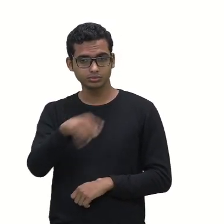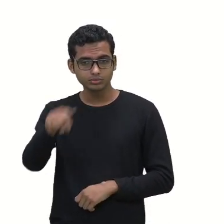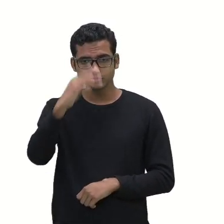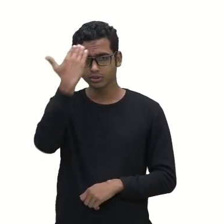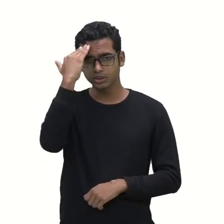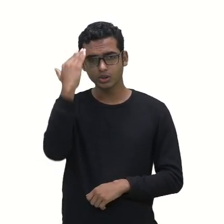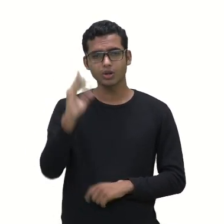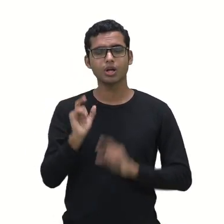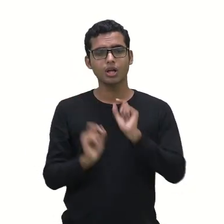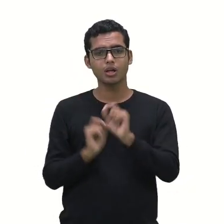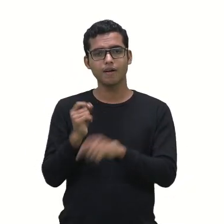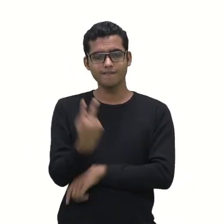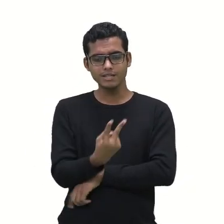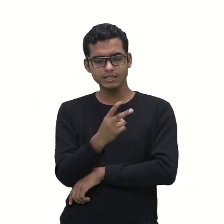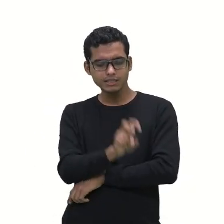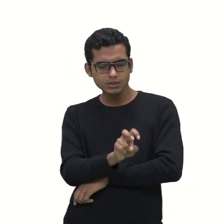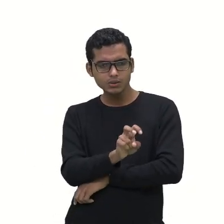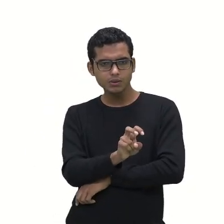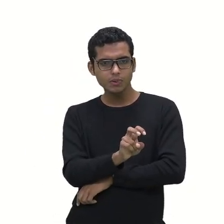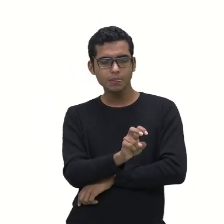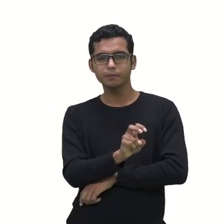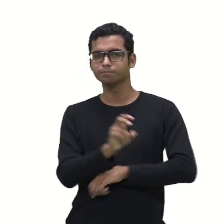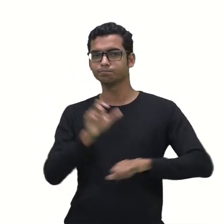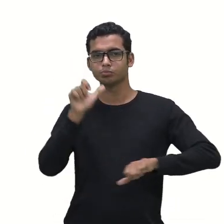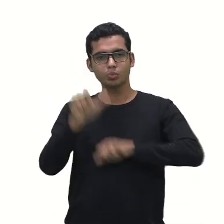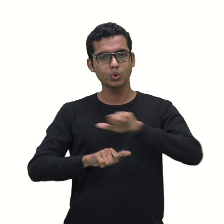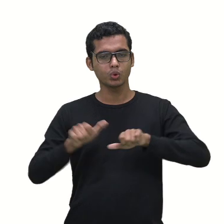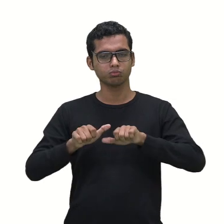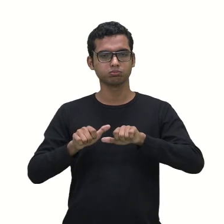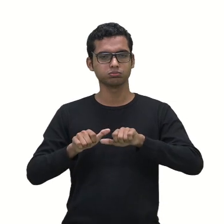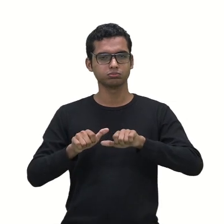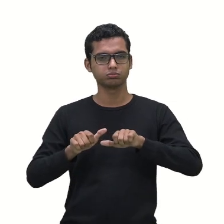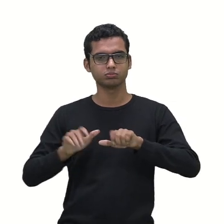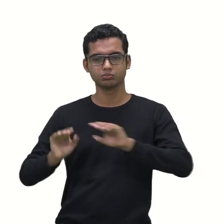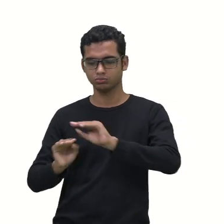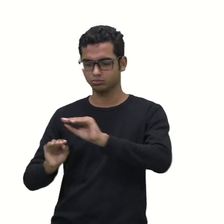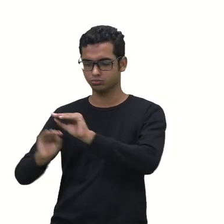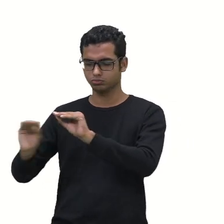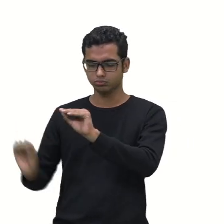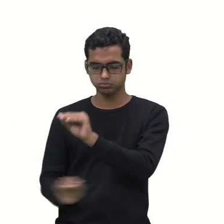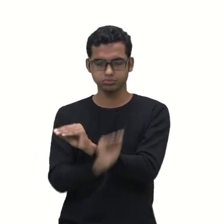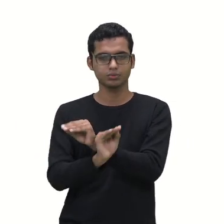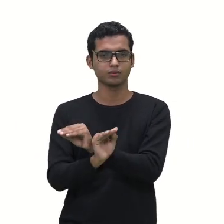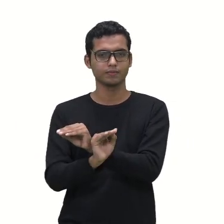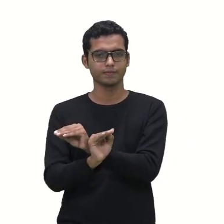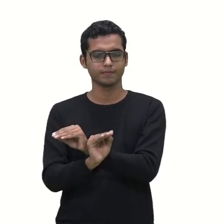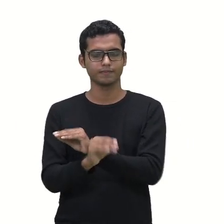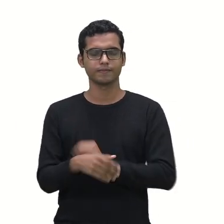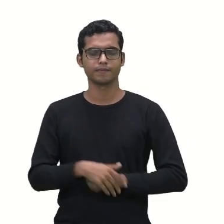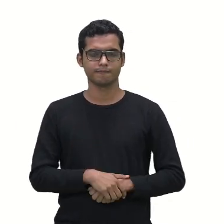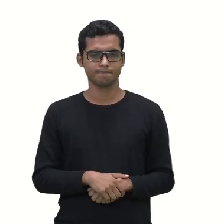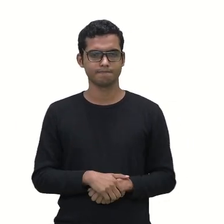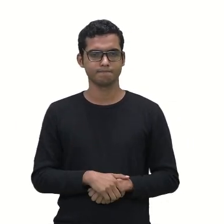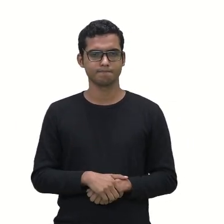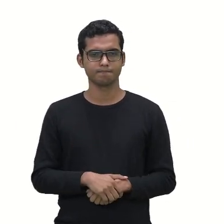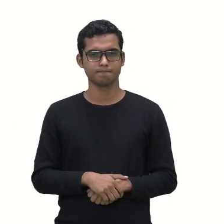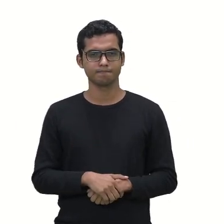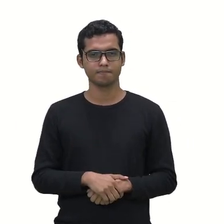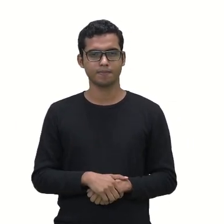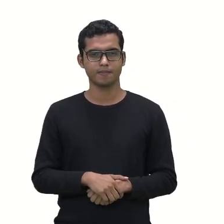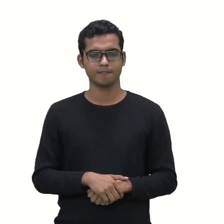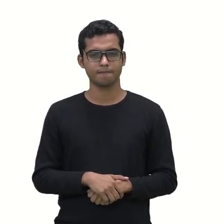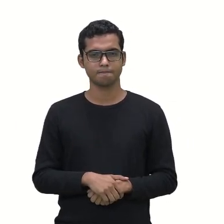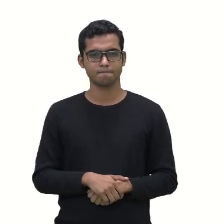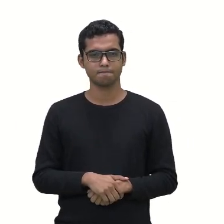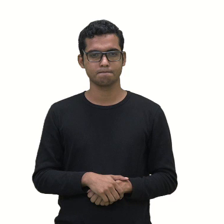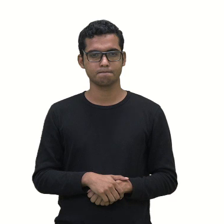o 25, ele mudou a posição dele, né? Trocou ali de membro, né? Passou ali para o outro lado, então